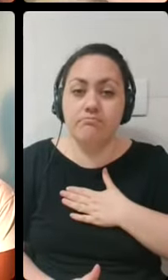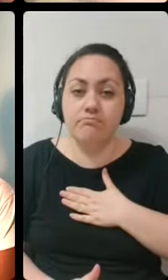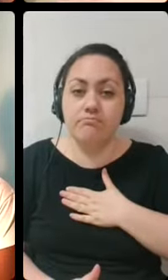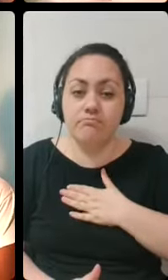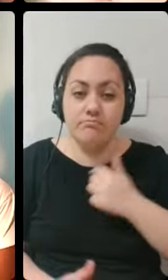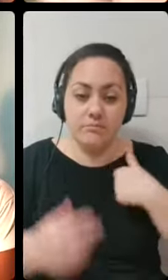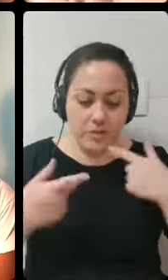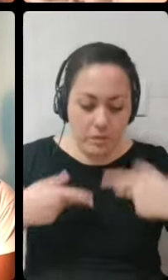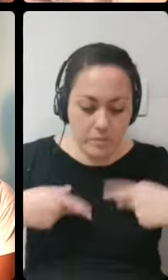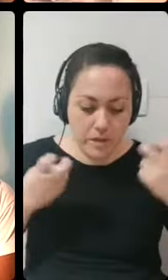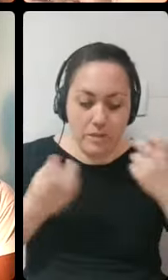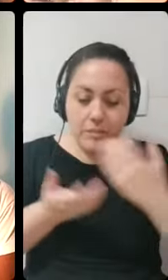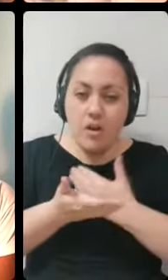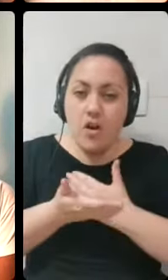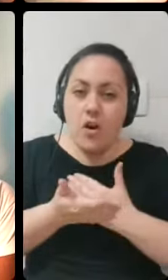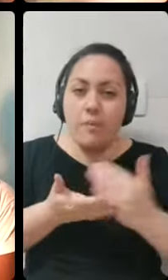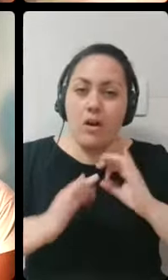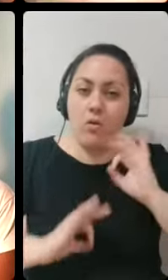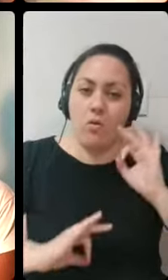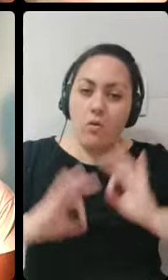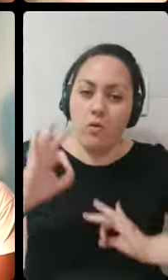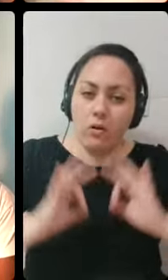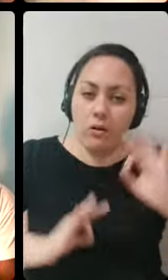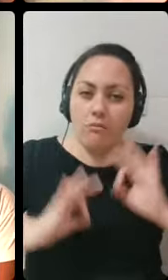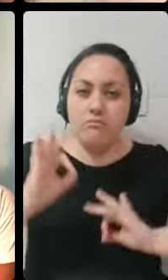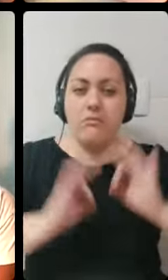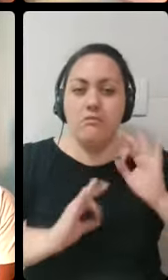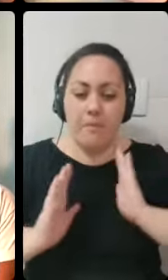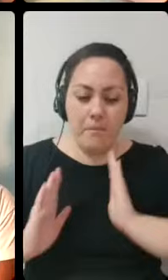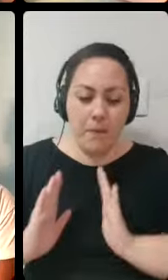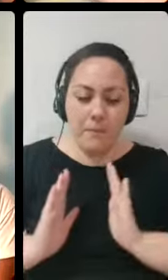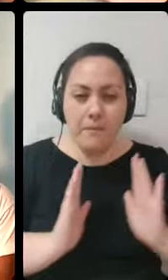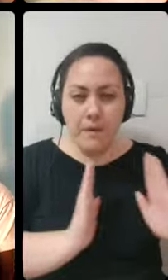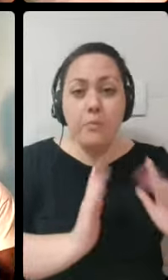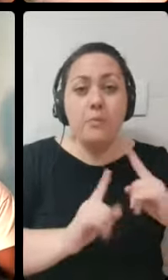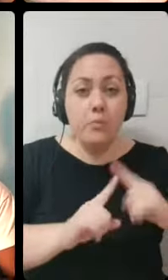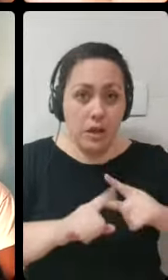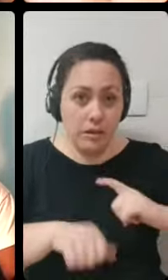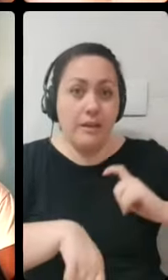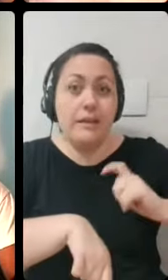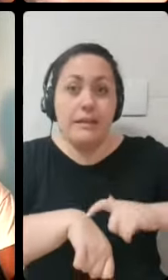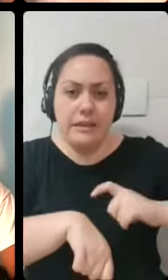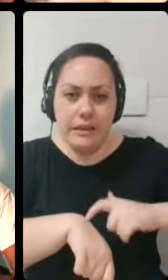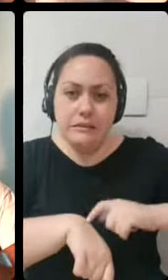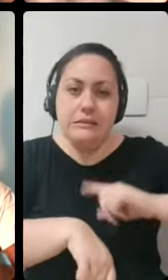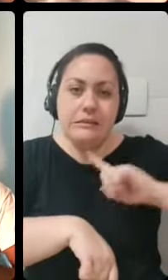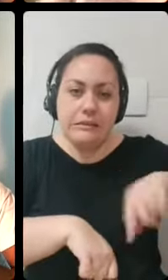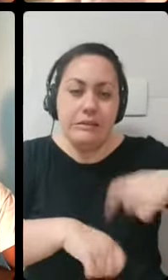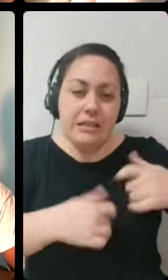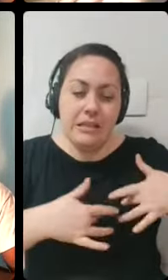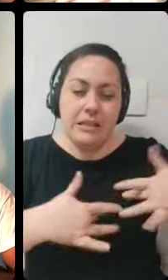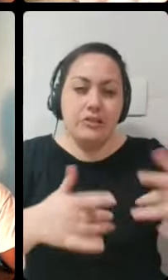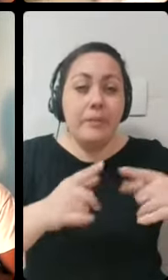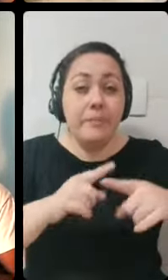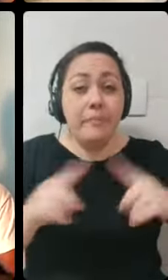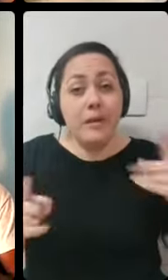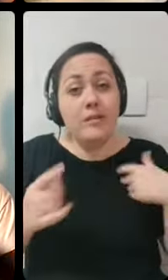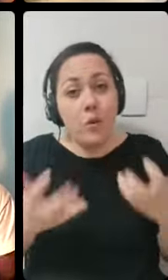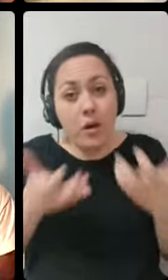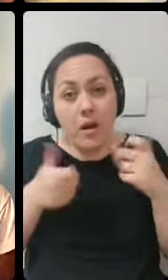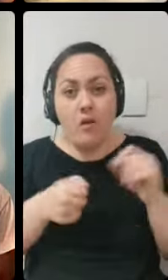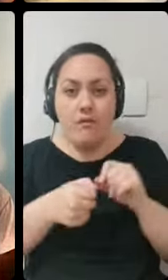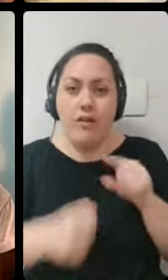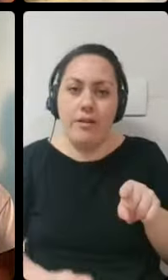porque demandava bastante tempo, mas era algo que estava me fazendo, eu queria para minha vida. Então, apesar de ser